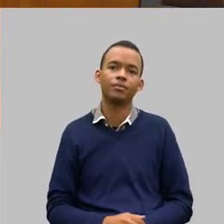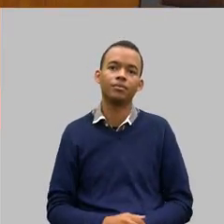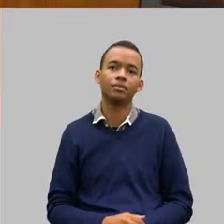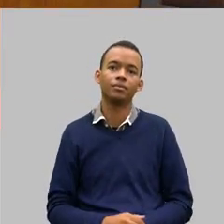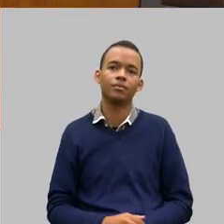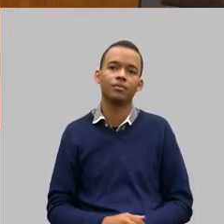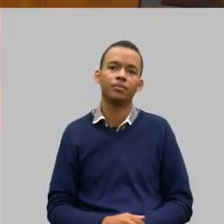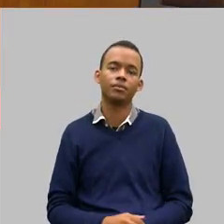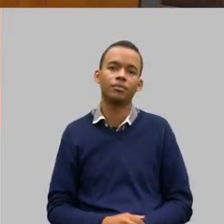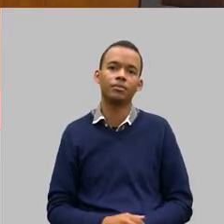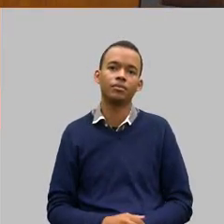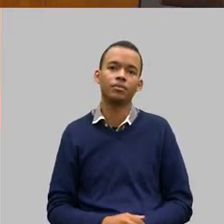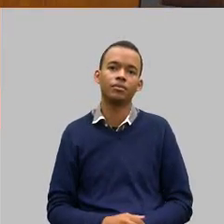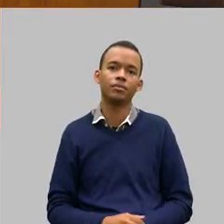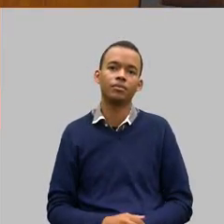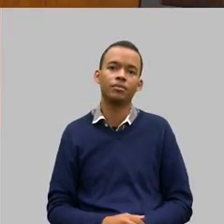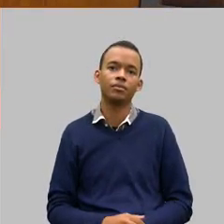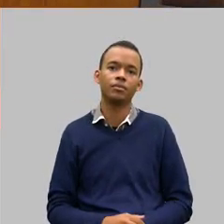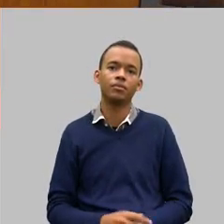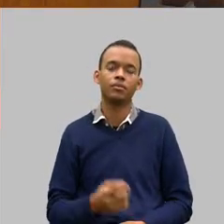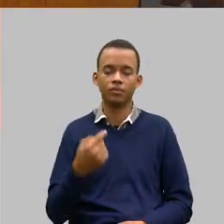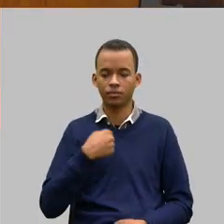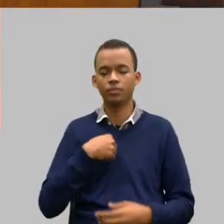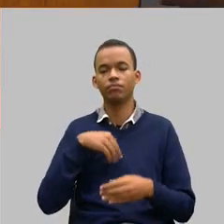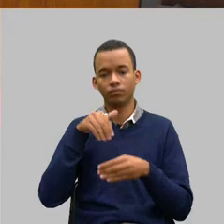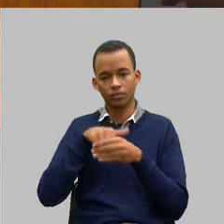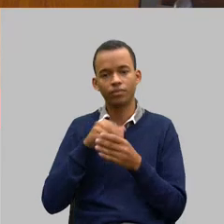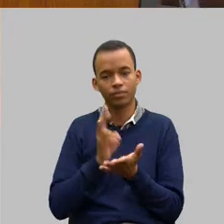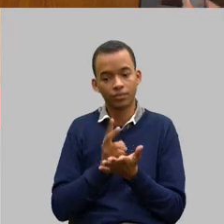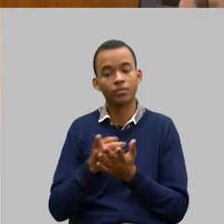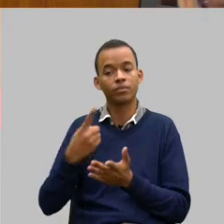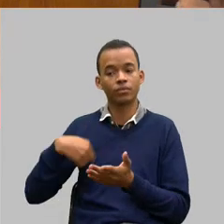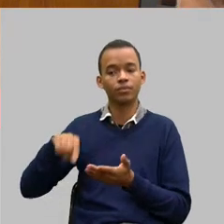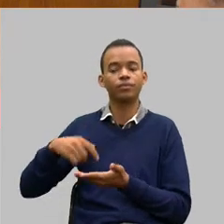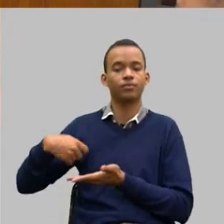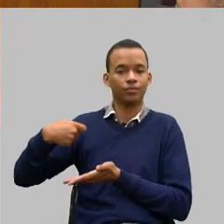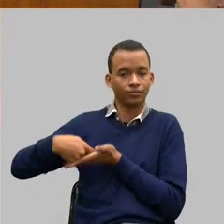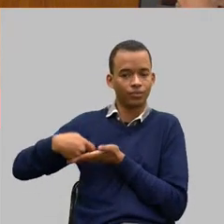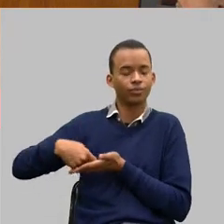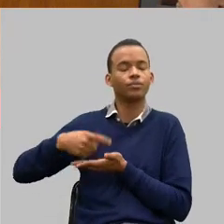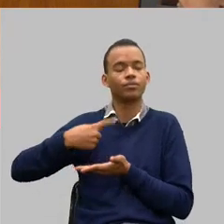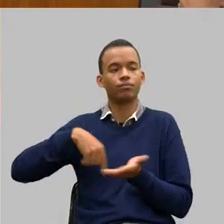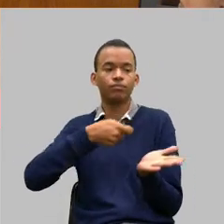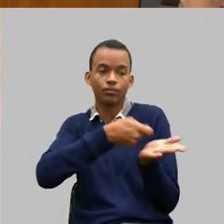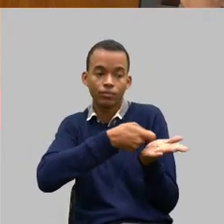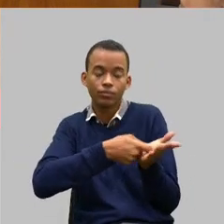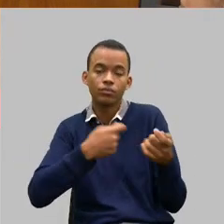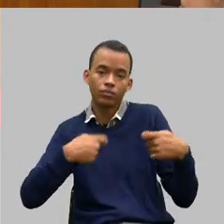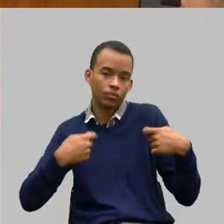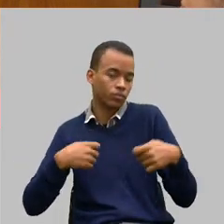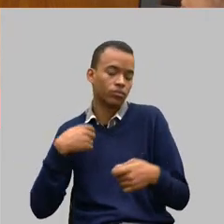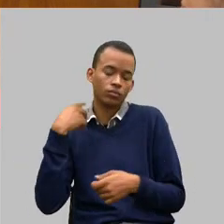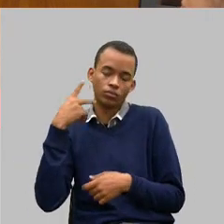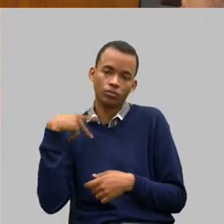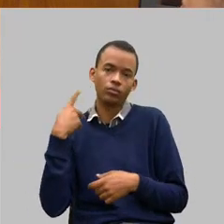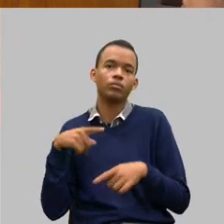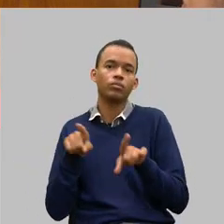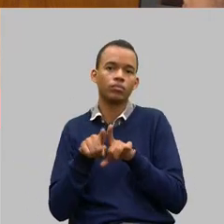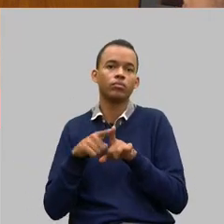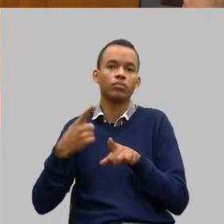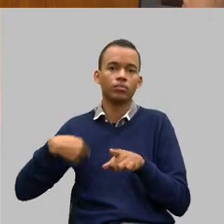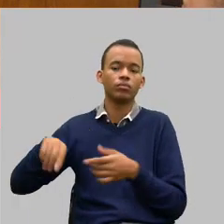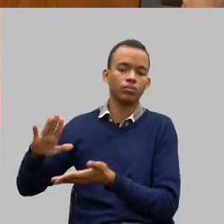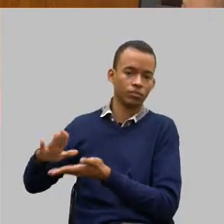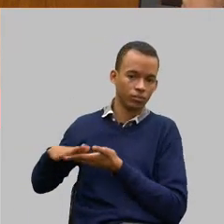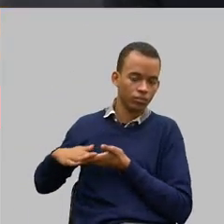Jé porque eu falo sempre que nós somos cobrados e cobramos essa é a nossa rotina enquanto parlamentar Mas é muito bom também quando a gente recebe